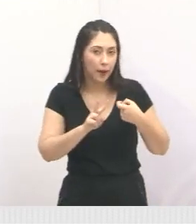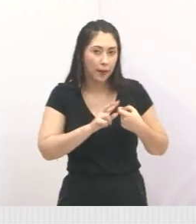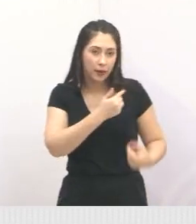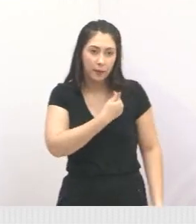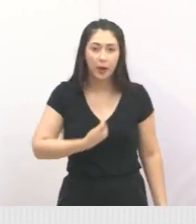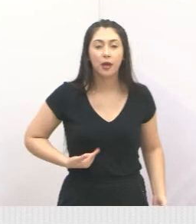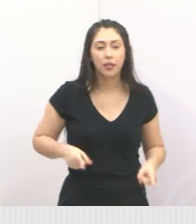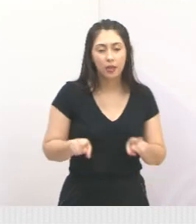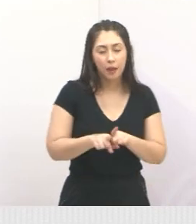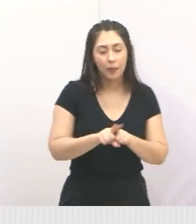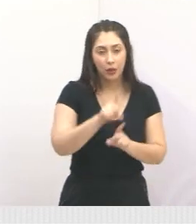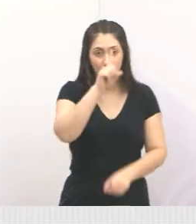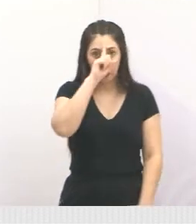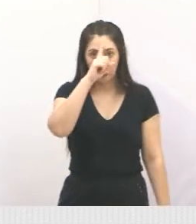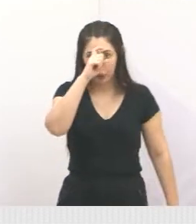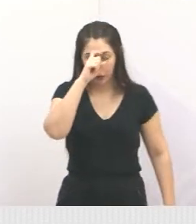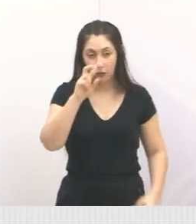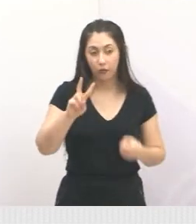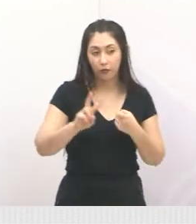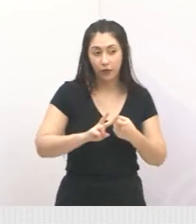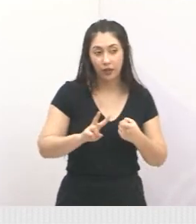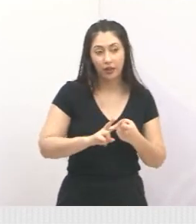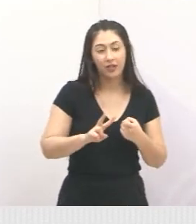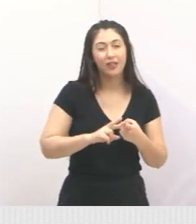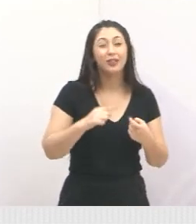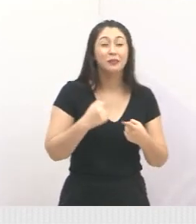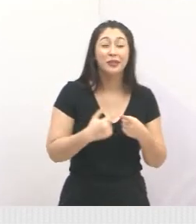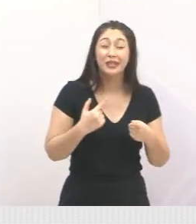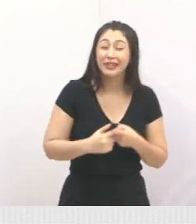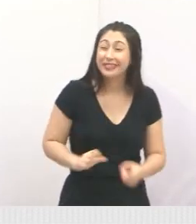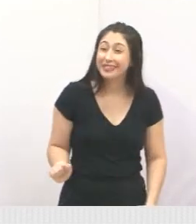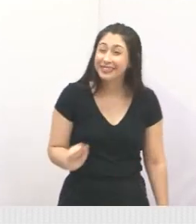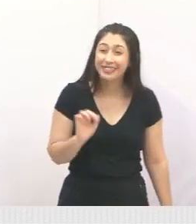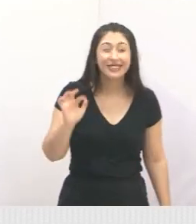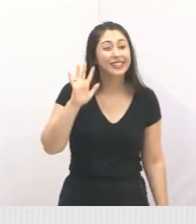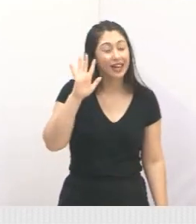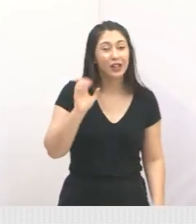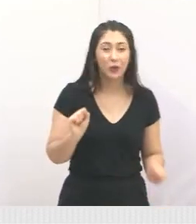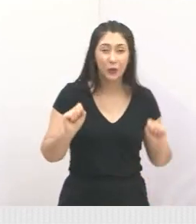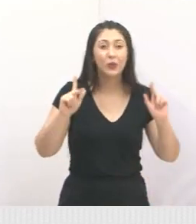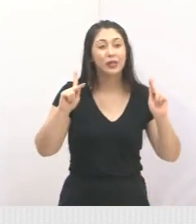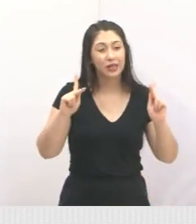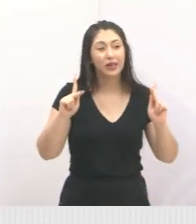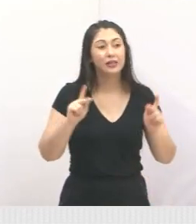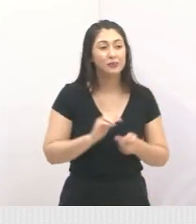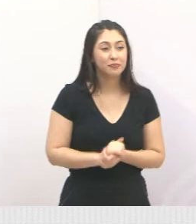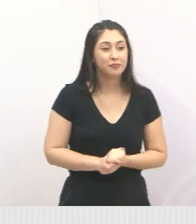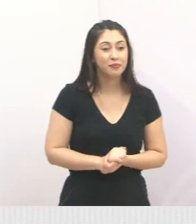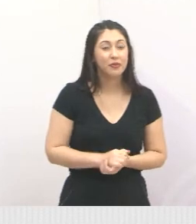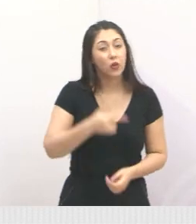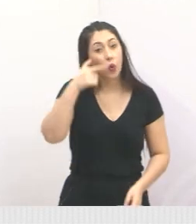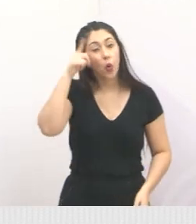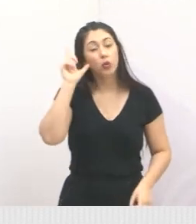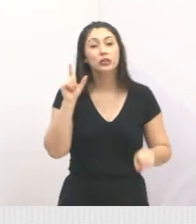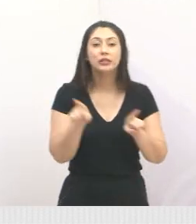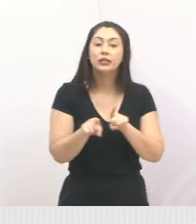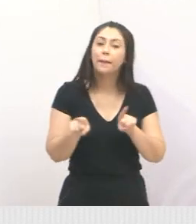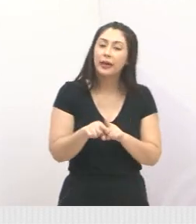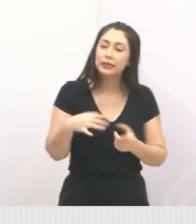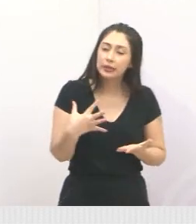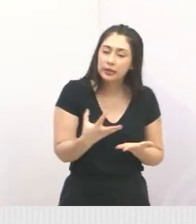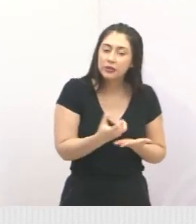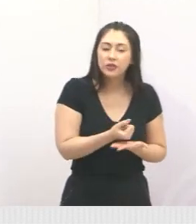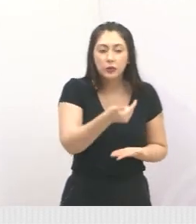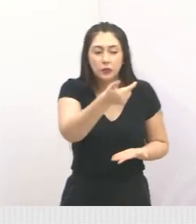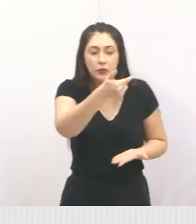de um hospital veterinário, se Deus quiser, porque fica tudo muito caro, tá bom, gente? Não está aqui, mas ontem nós também recolhemos um outro